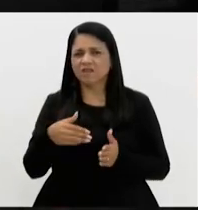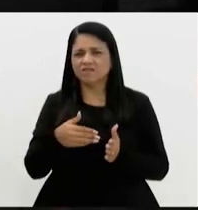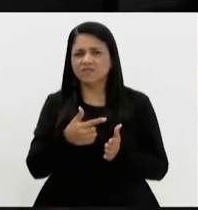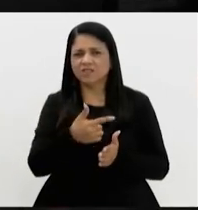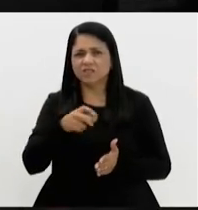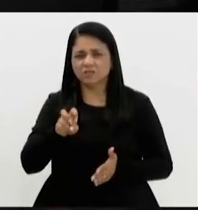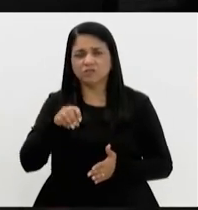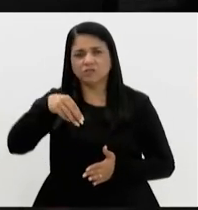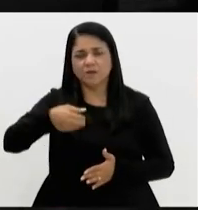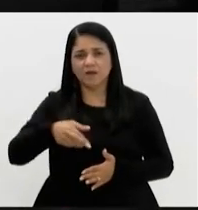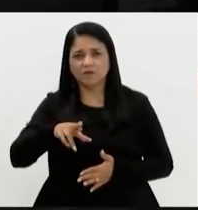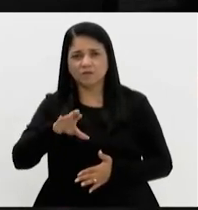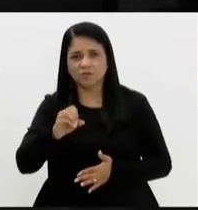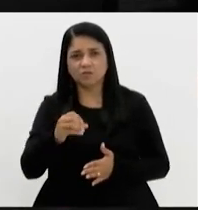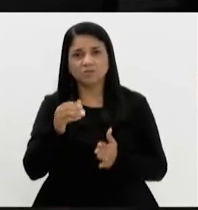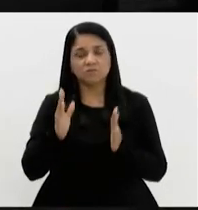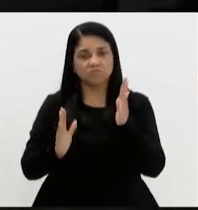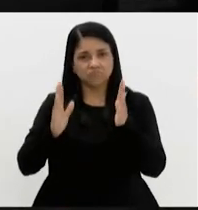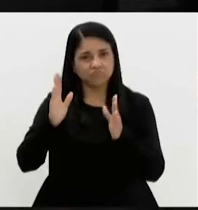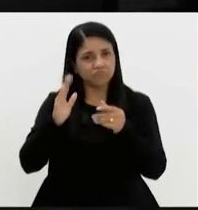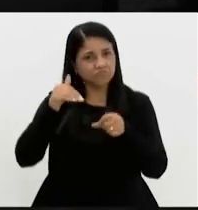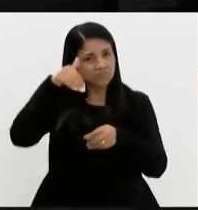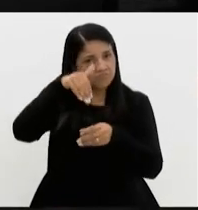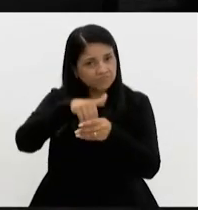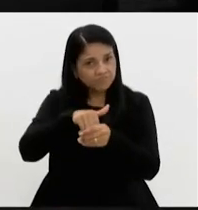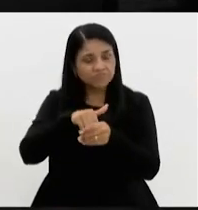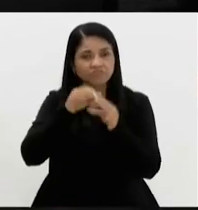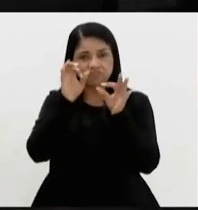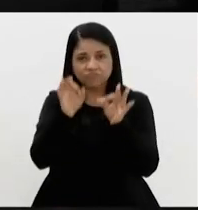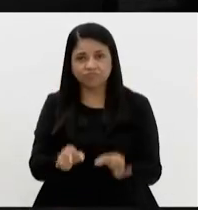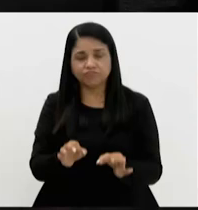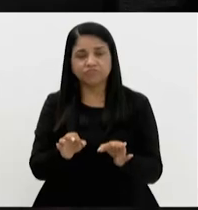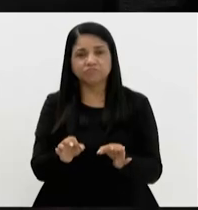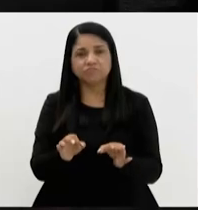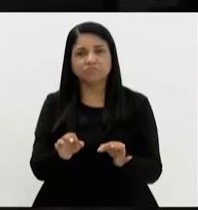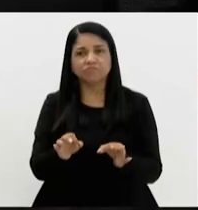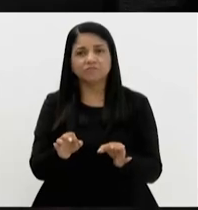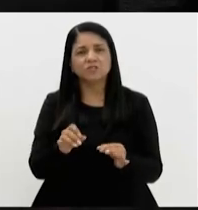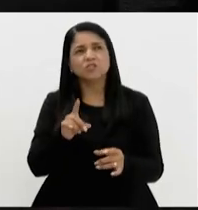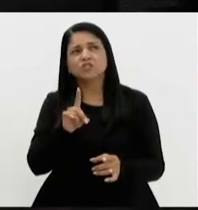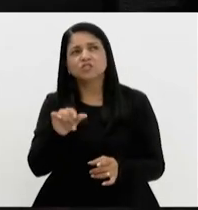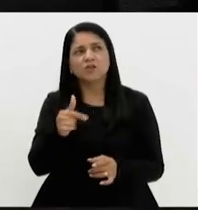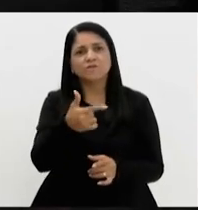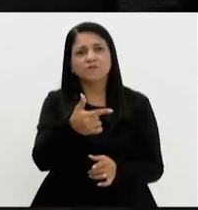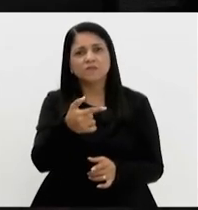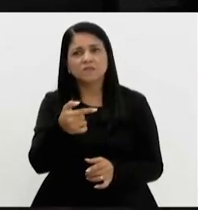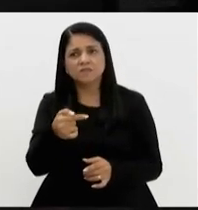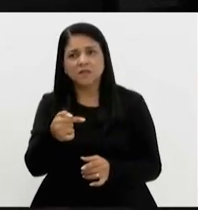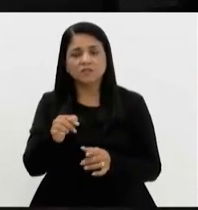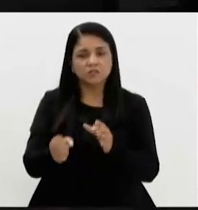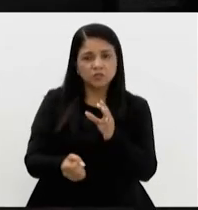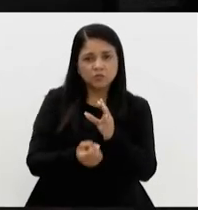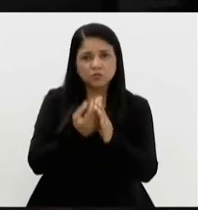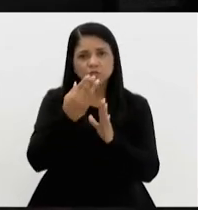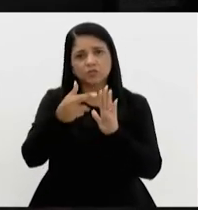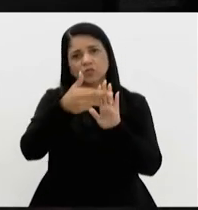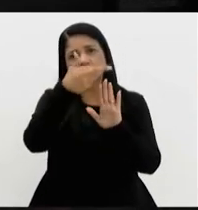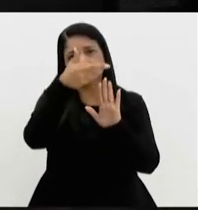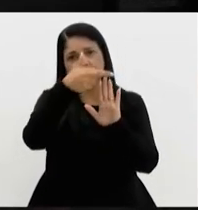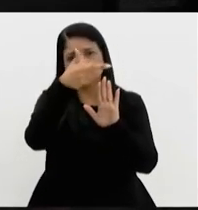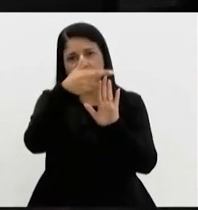e num prazo ajusto no dia 27 surgem essas resoluções